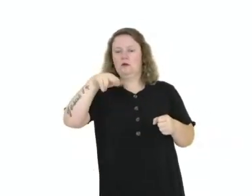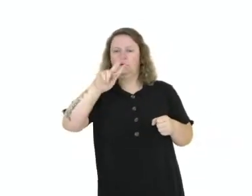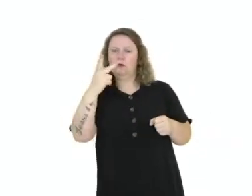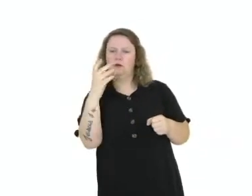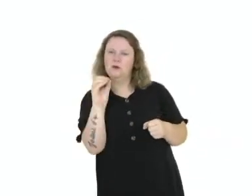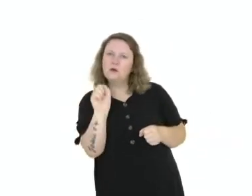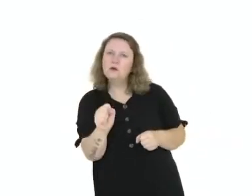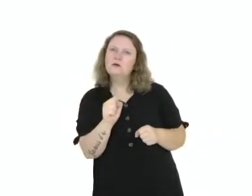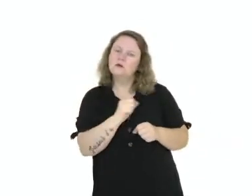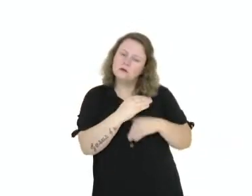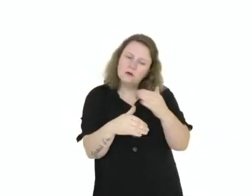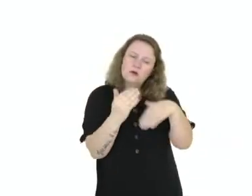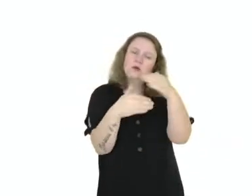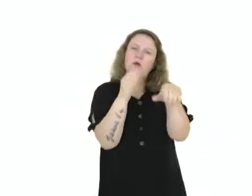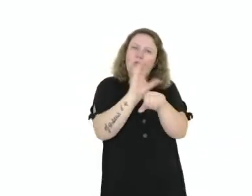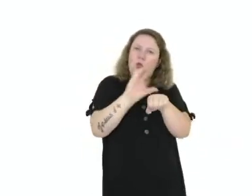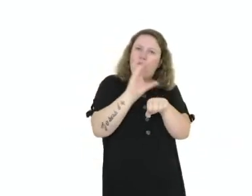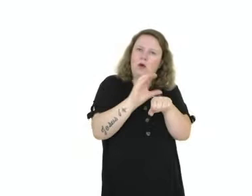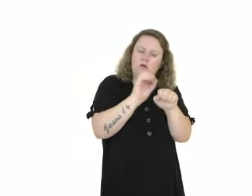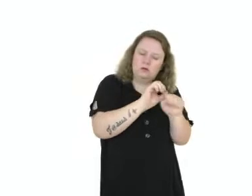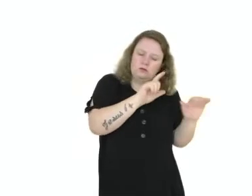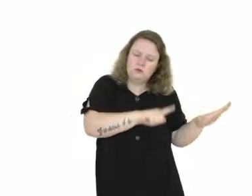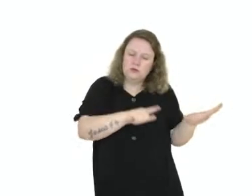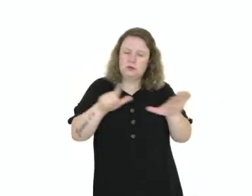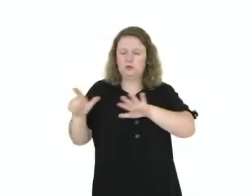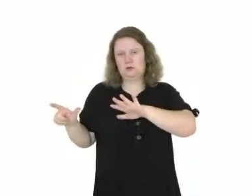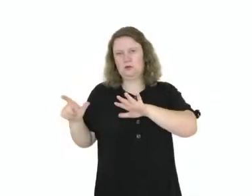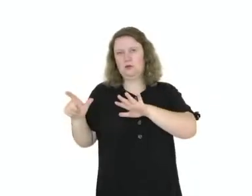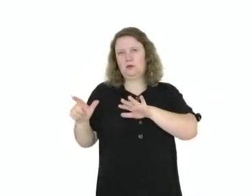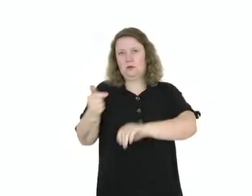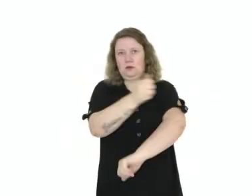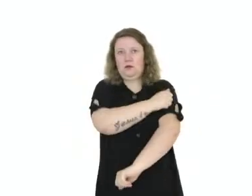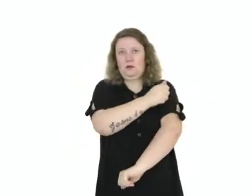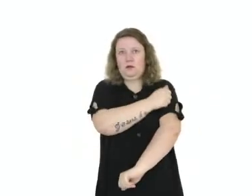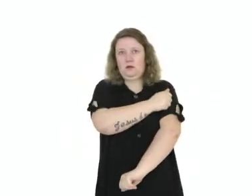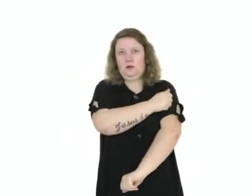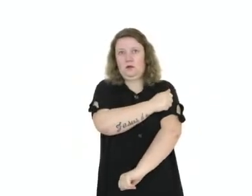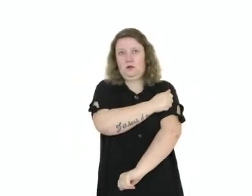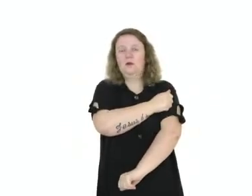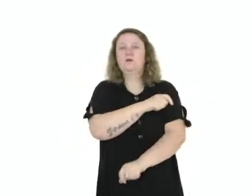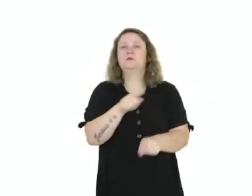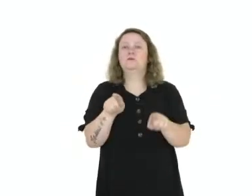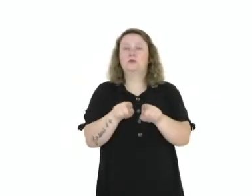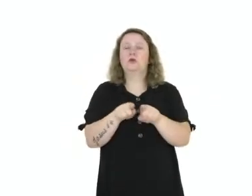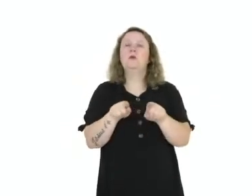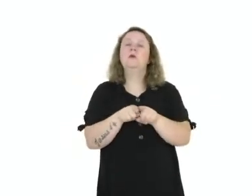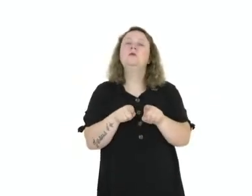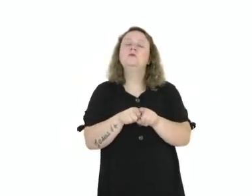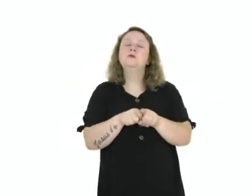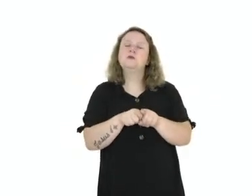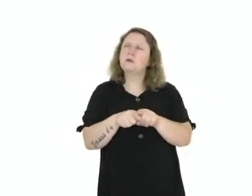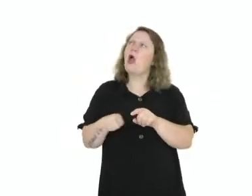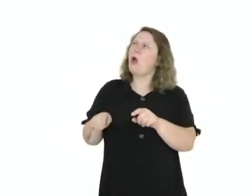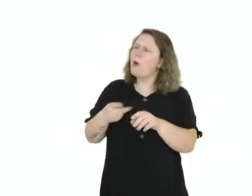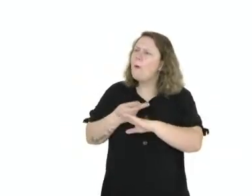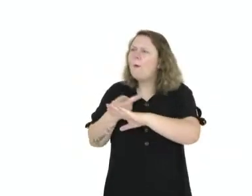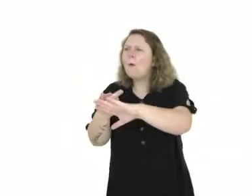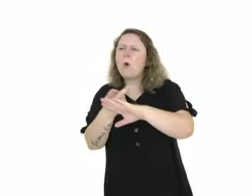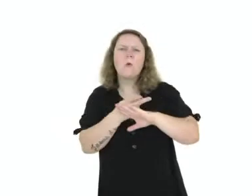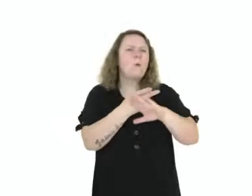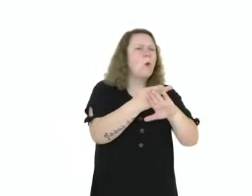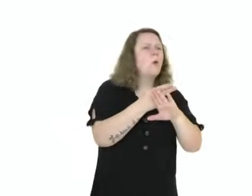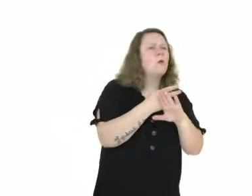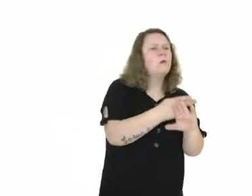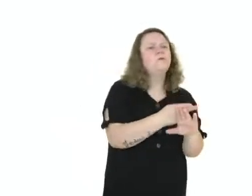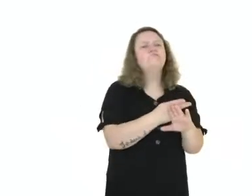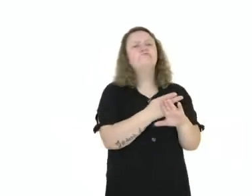semanal voluntário no contraturno para alunos do ensino médio. Os próprios estudantes buscam as notícias de cunho